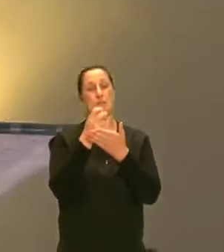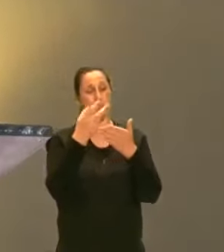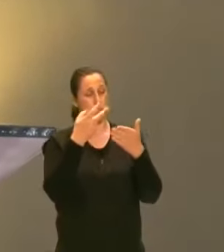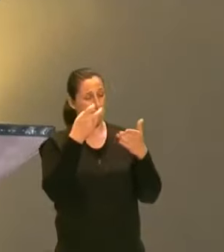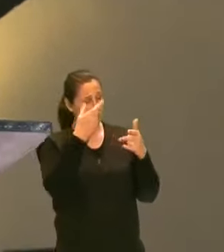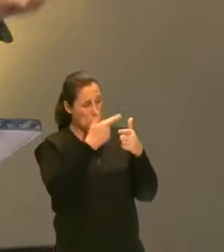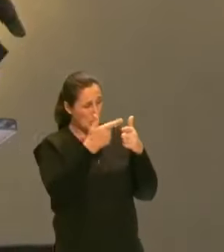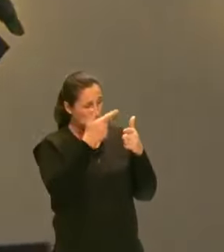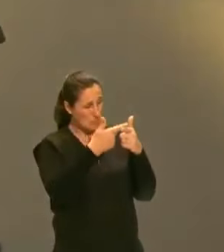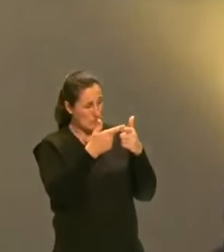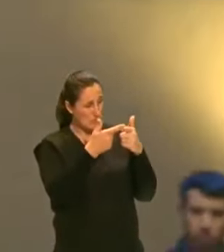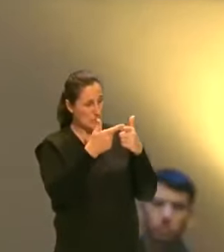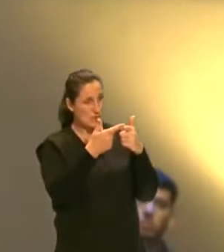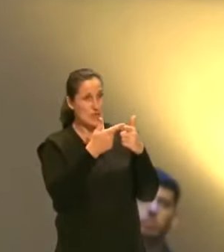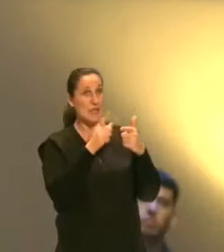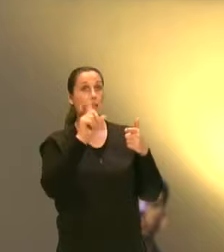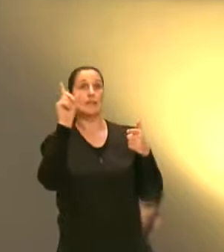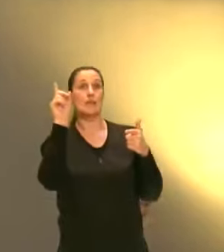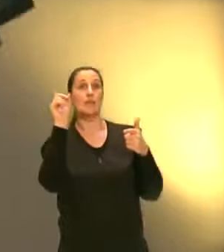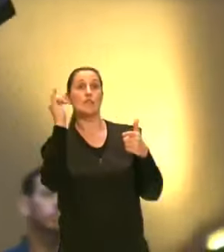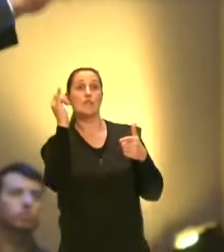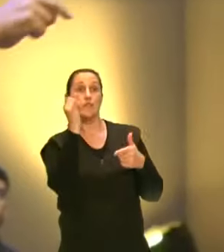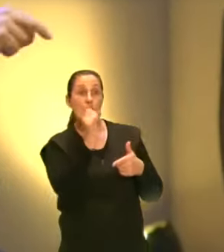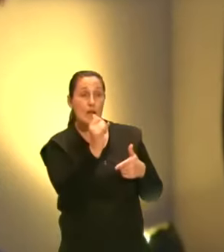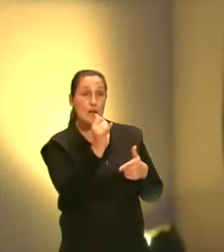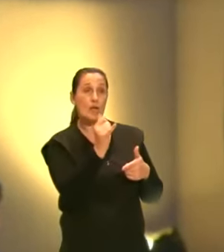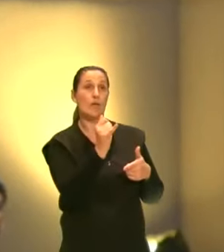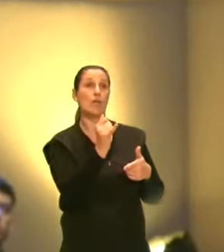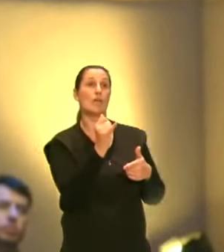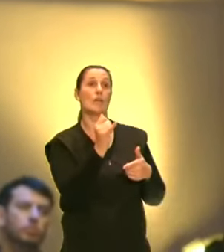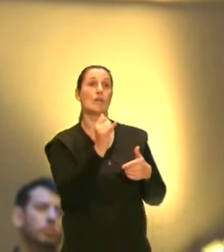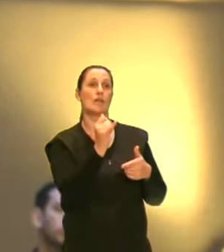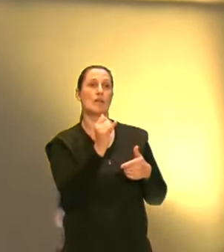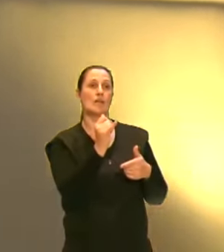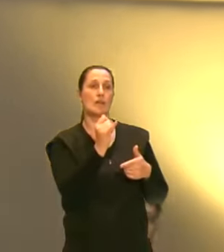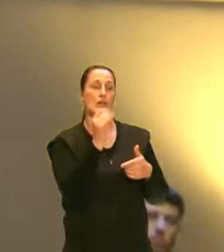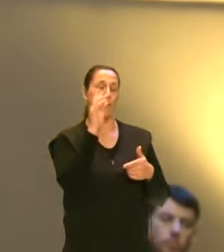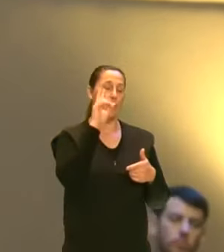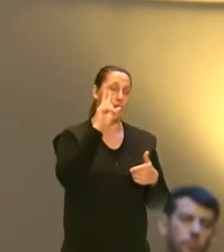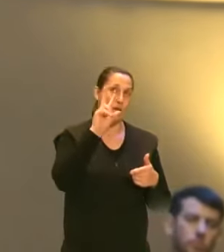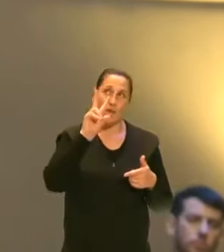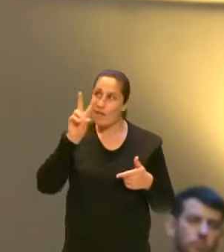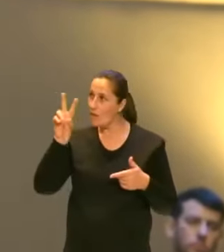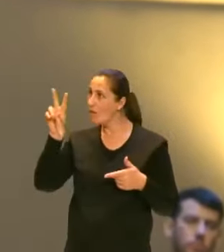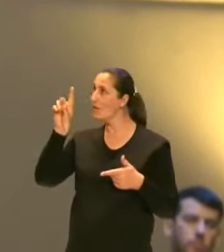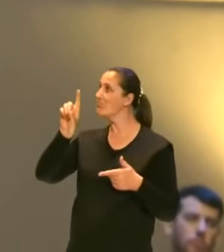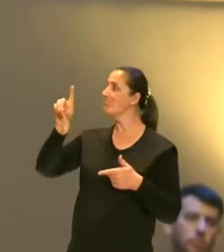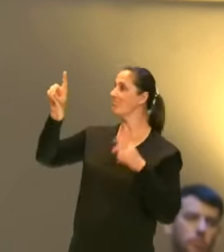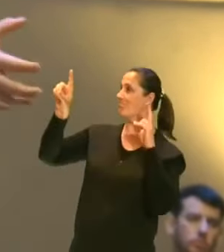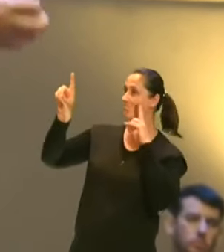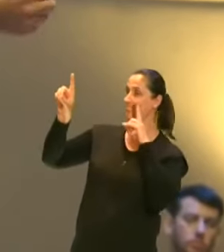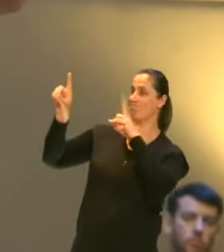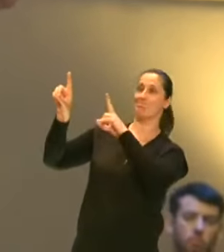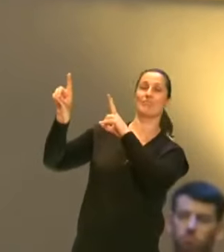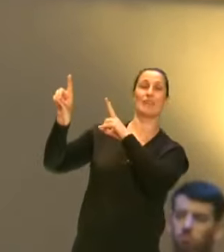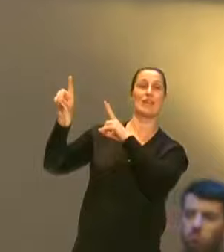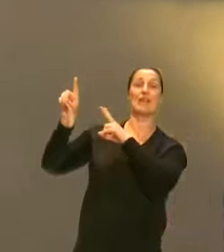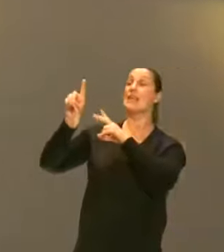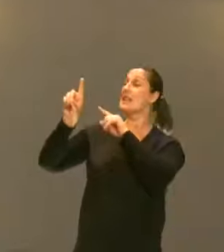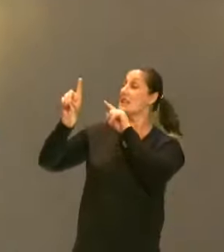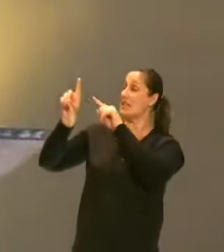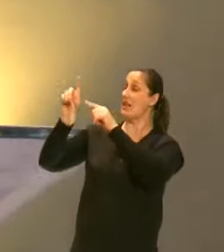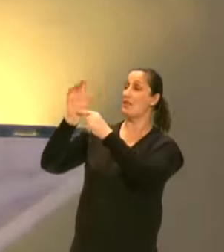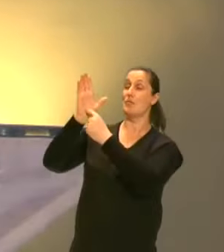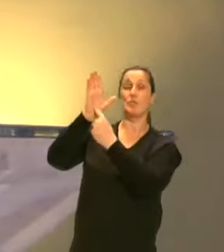coração: filho, eleve os teus olhos. Eleve os teus olhos. E hoje Deus vai te mostrar o socorro vindo. Hoje Deus vai te pegar